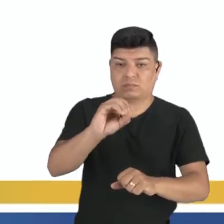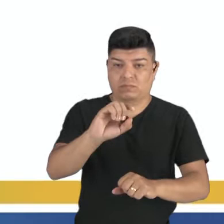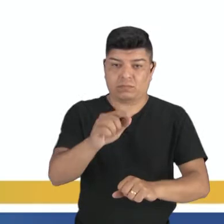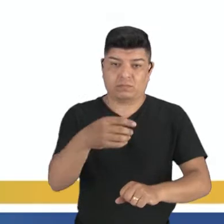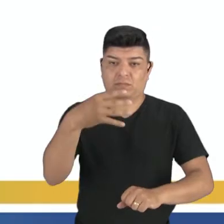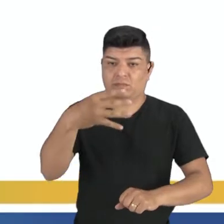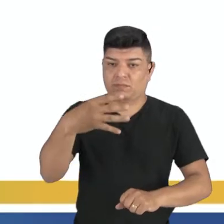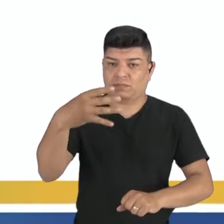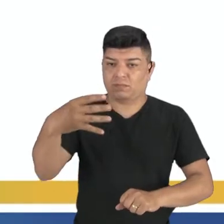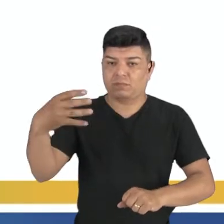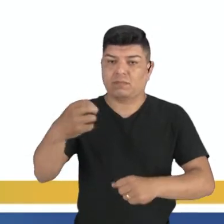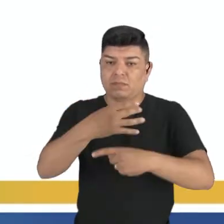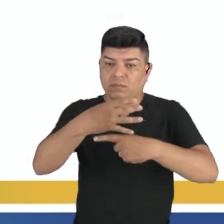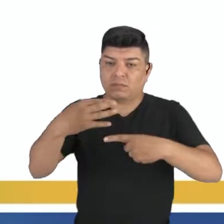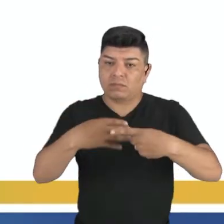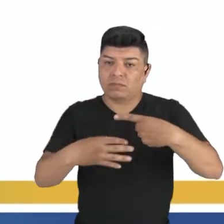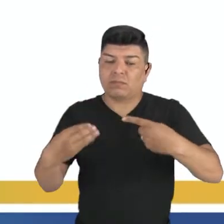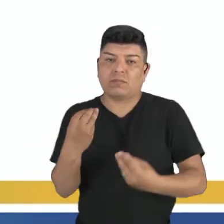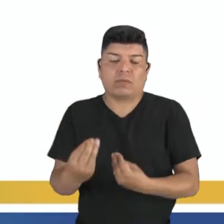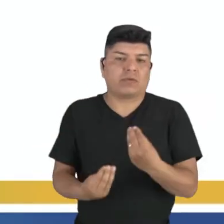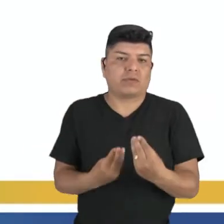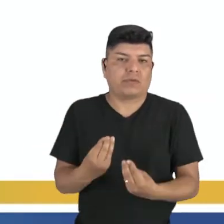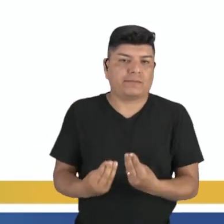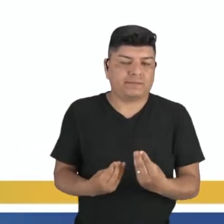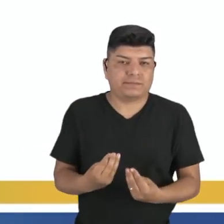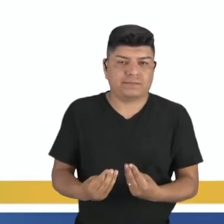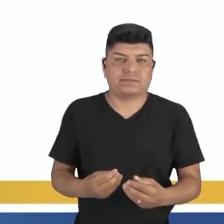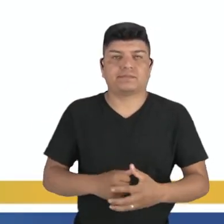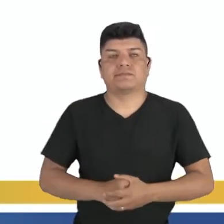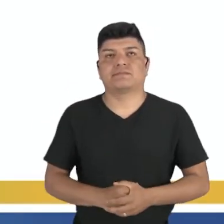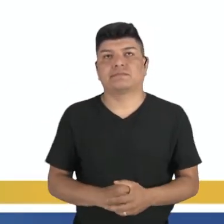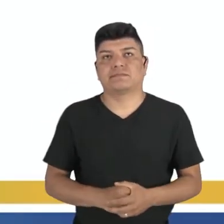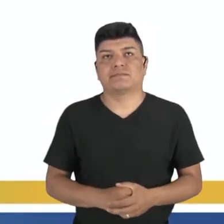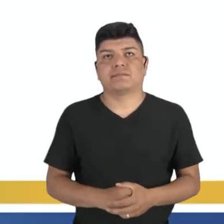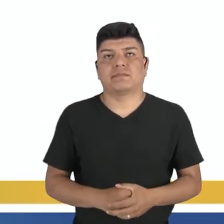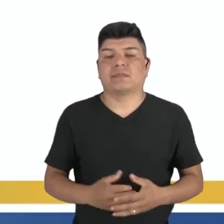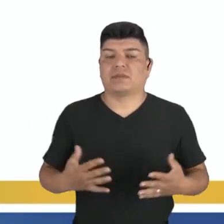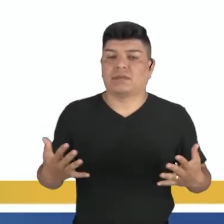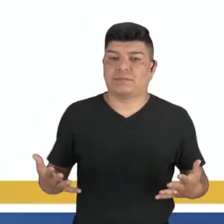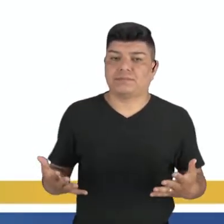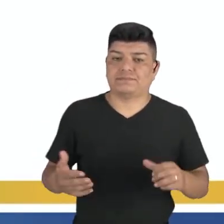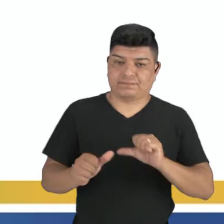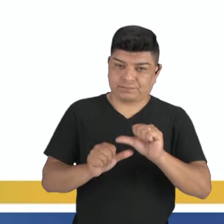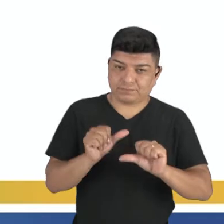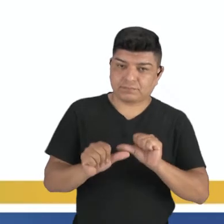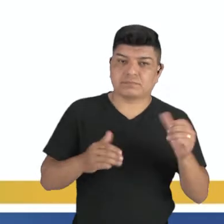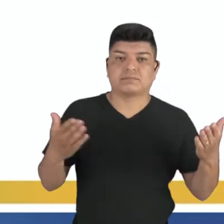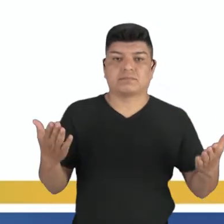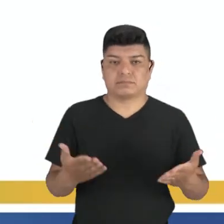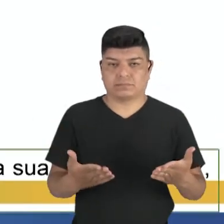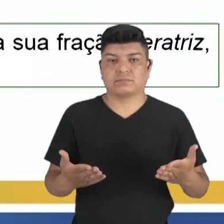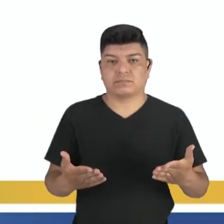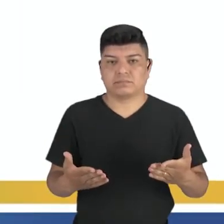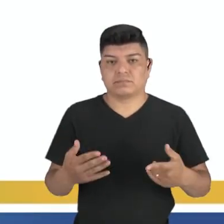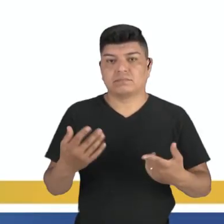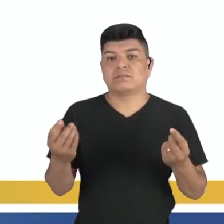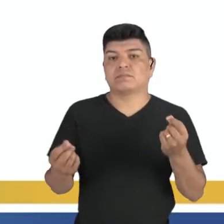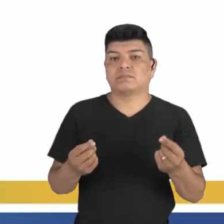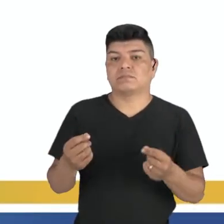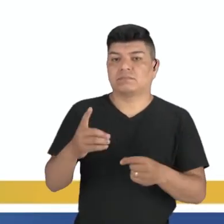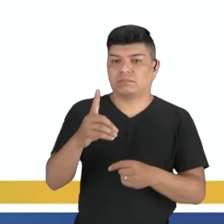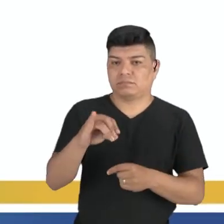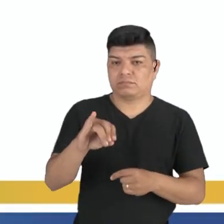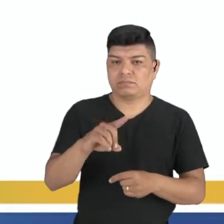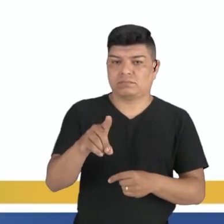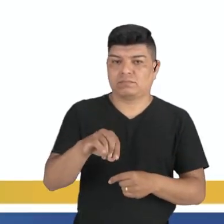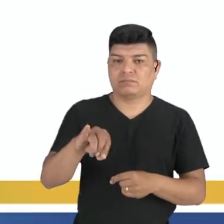0,444 em fração? Como eu faço isso? Bom, então vamos transformar agora uma dízima periódica em